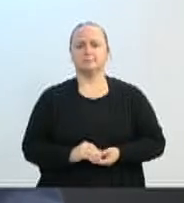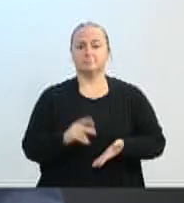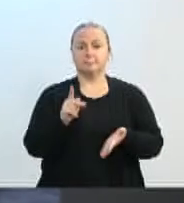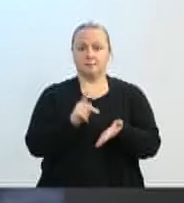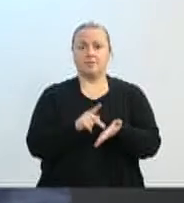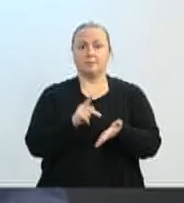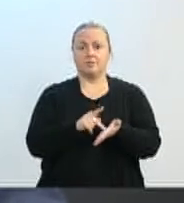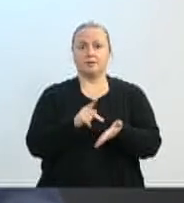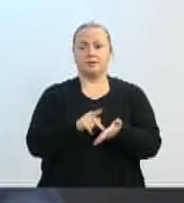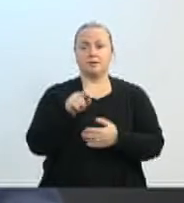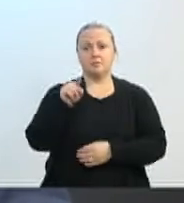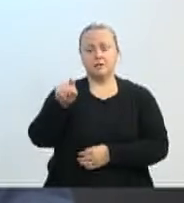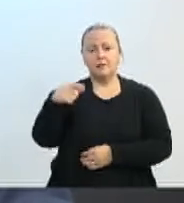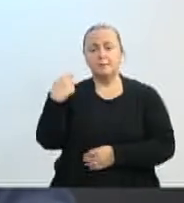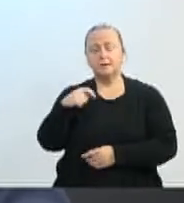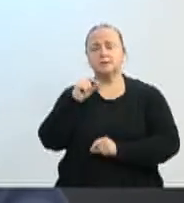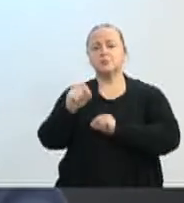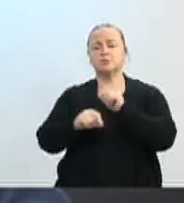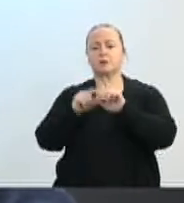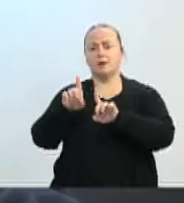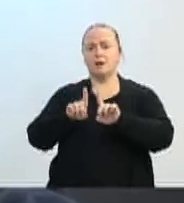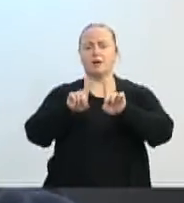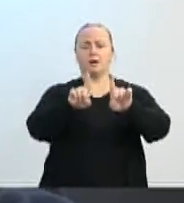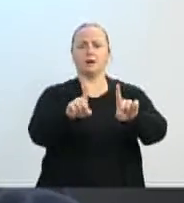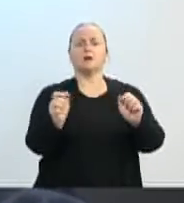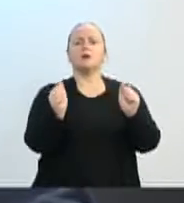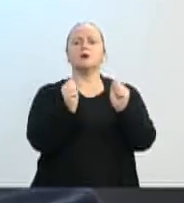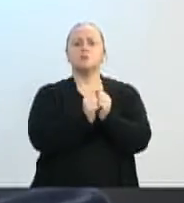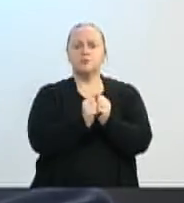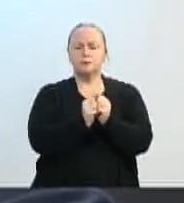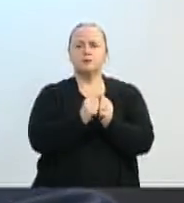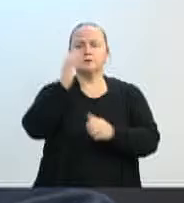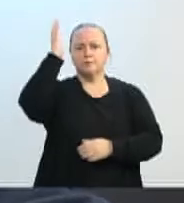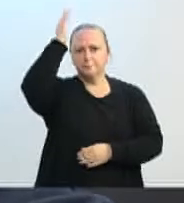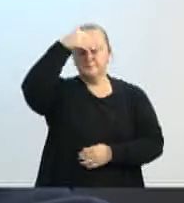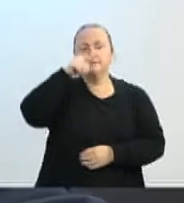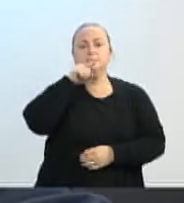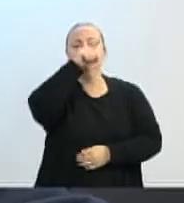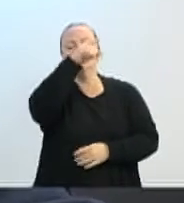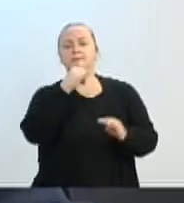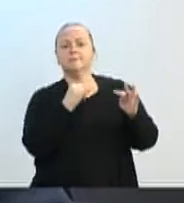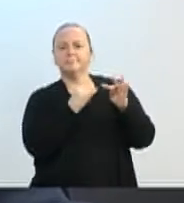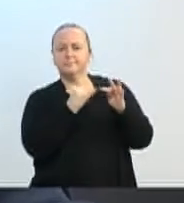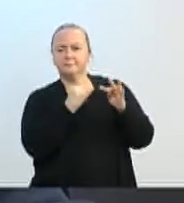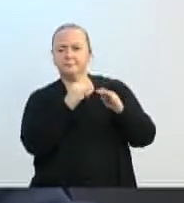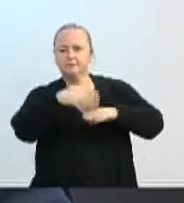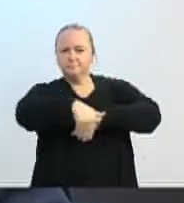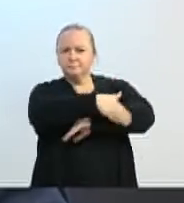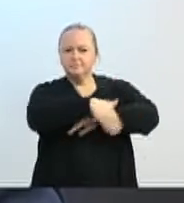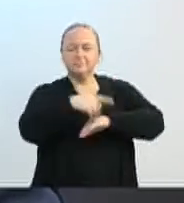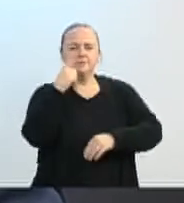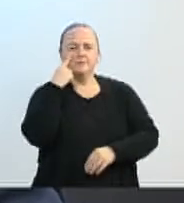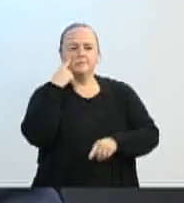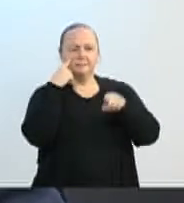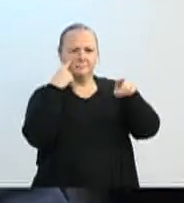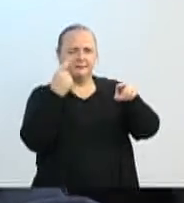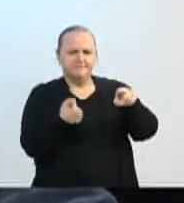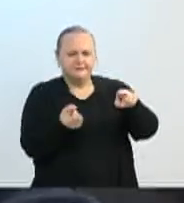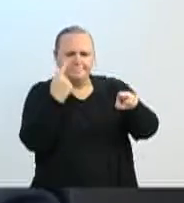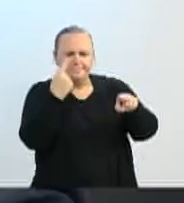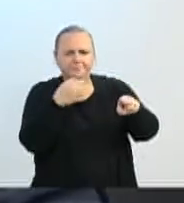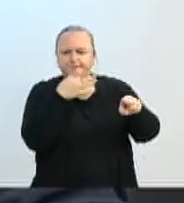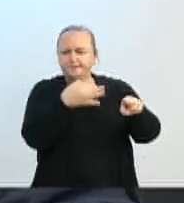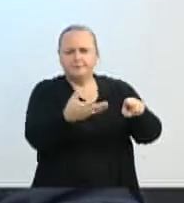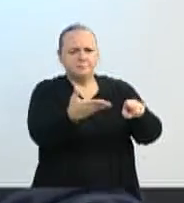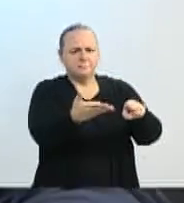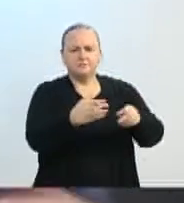ele acompanhasse, Vossa Excelência, acompanhasse o prefeito Mário, lá na Itopavazinha, na rua Radialista Rodolfo Sestrem, para ver aquele absurdo. Ou